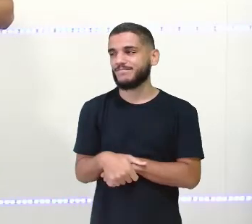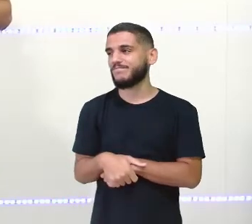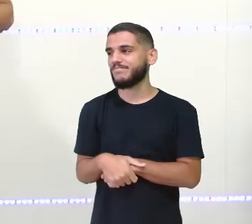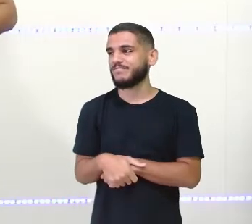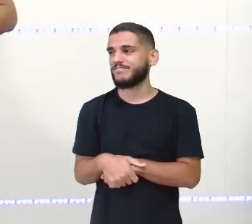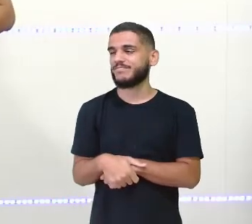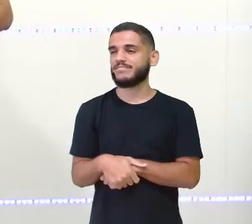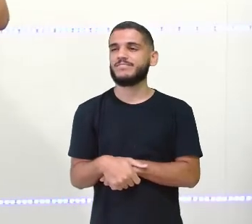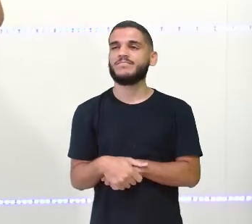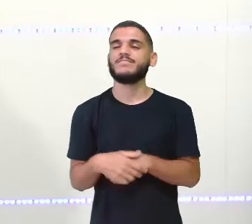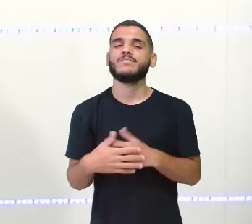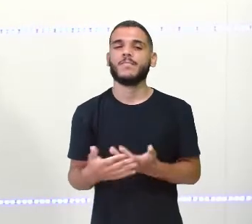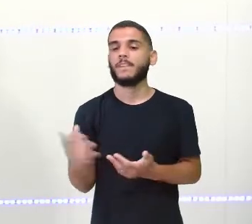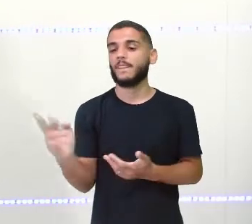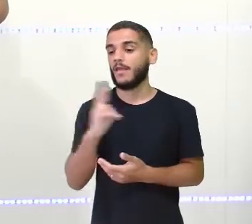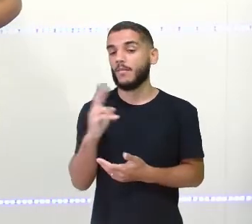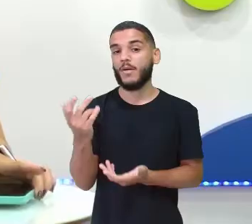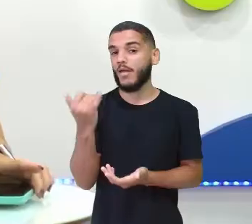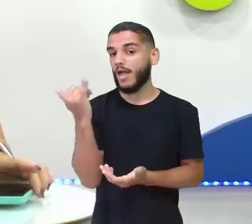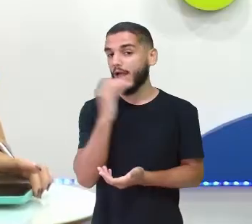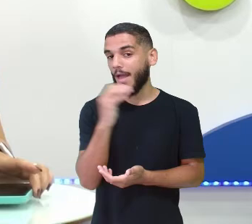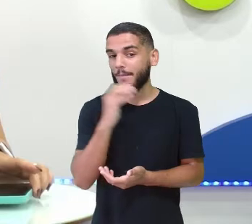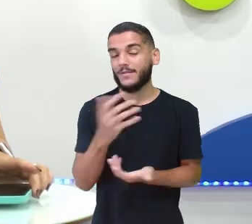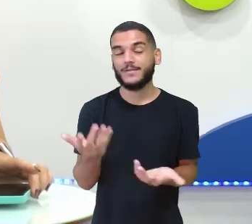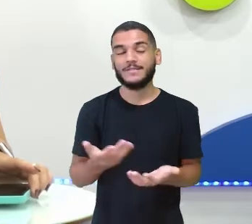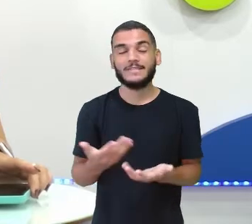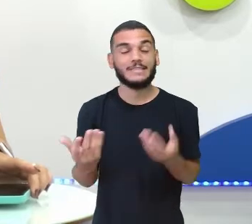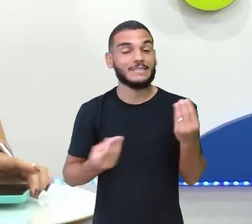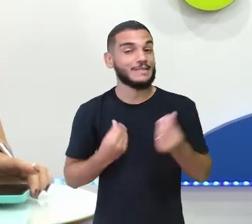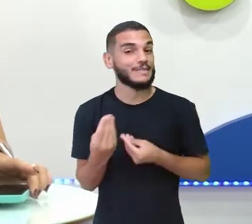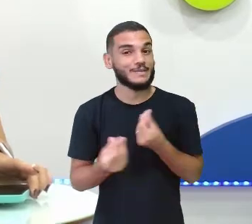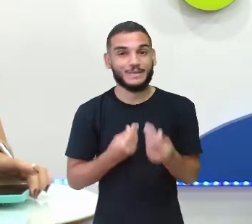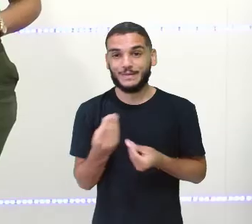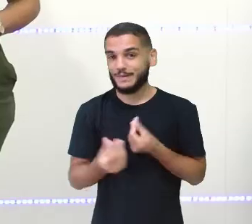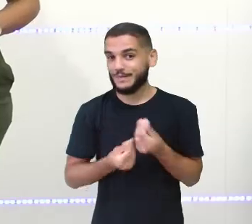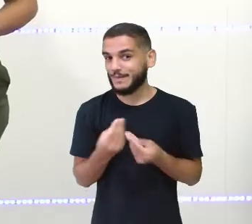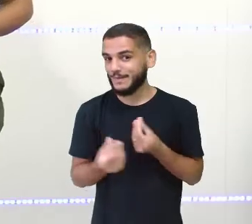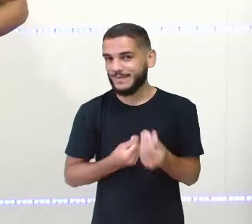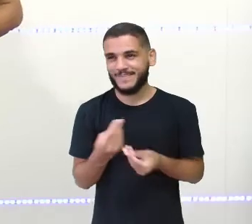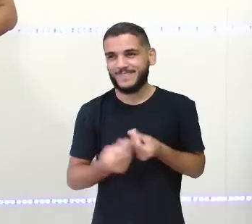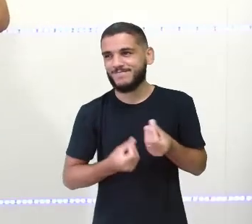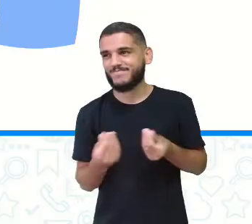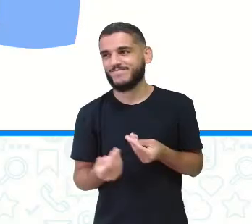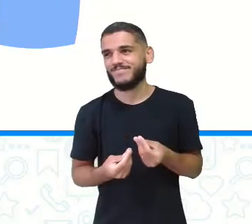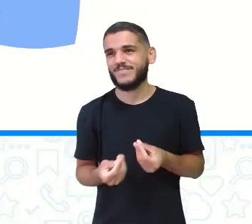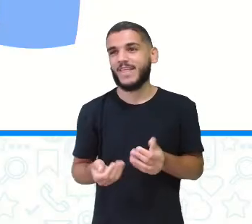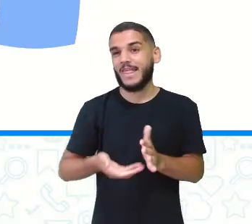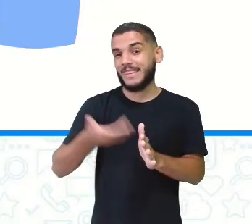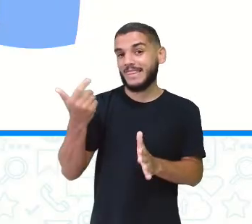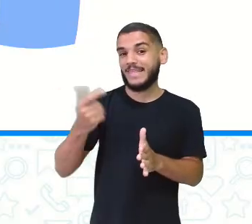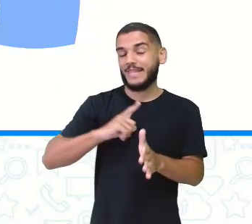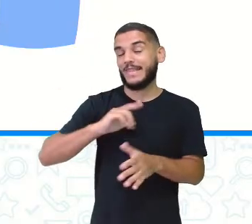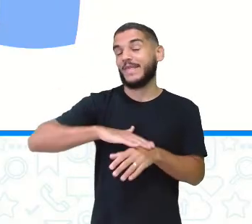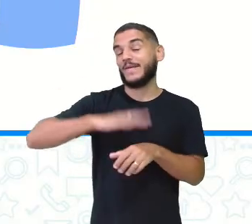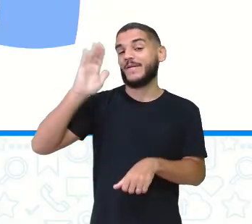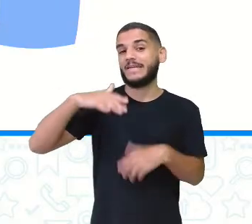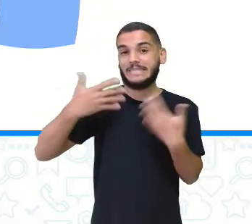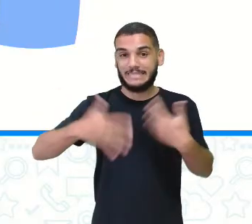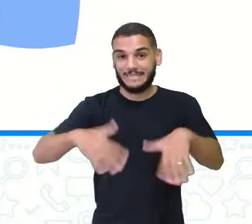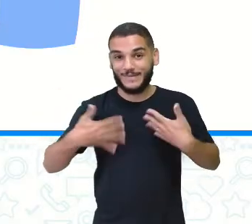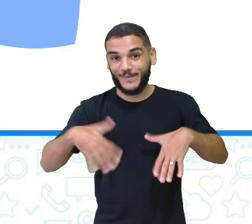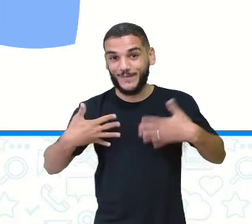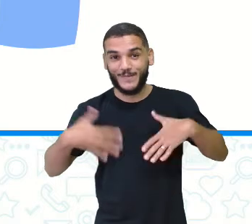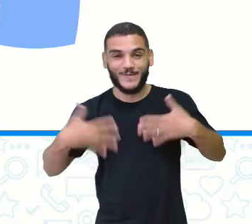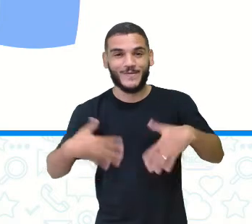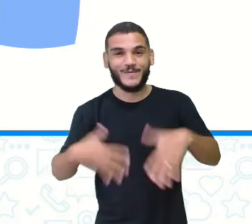Lázaro chegou aqui também. E aí, respondam. Lázaro e Miguel. Lázaro, rapidinho. Quanto mais eu tiro, mais eu tenho. Quanto mais eu